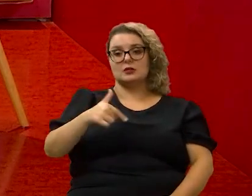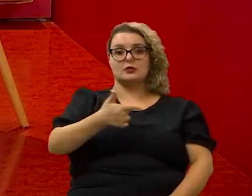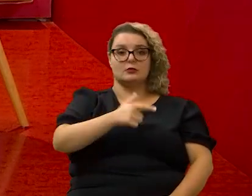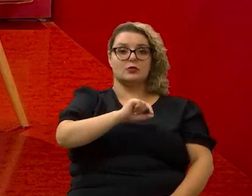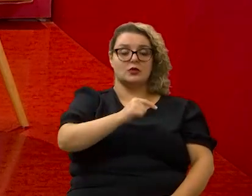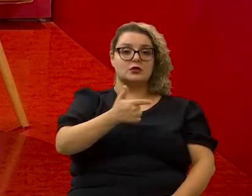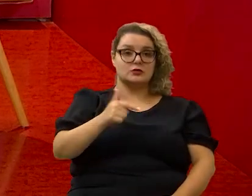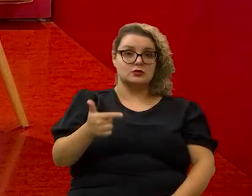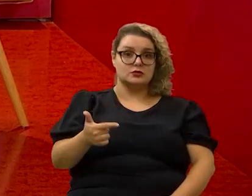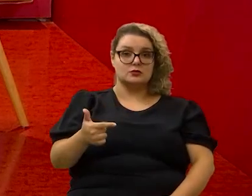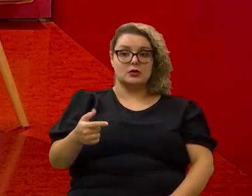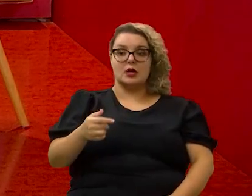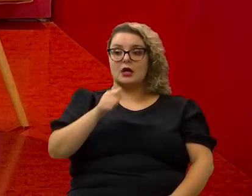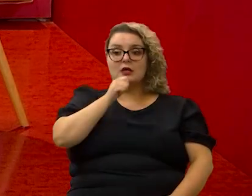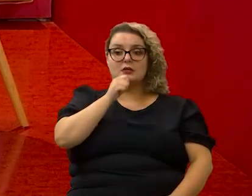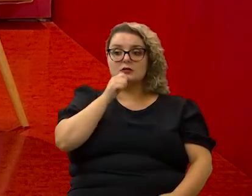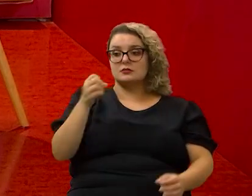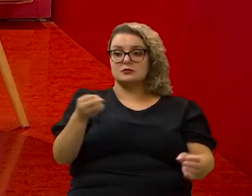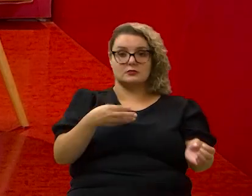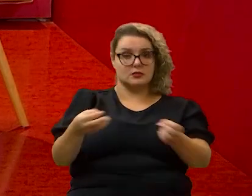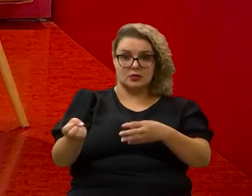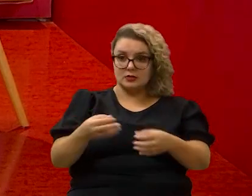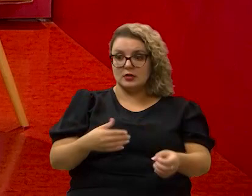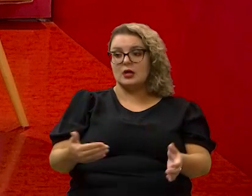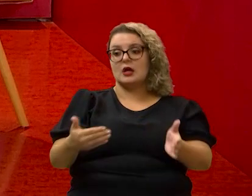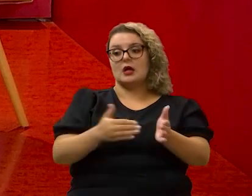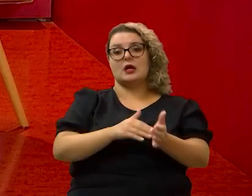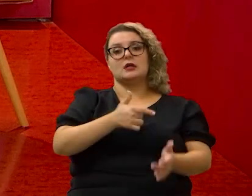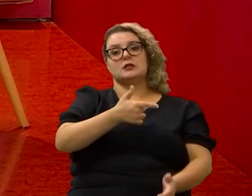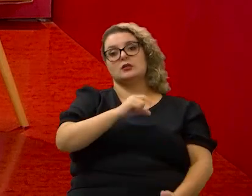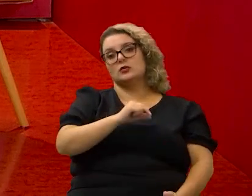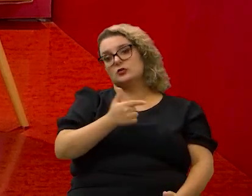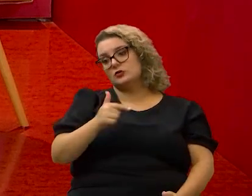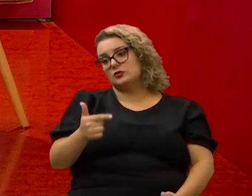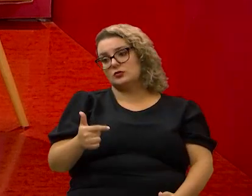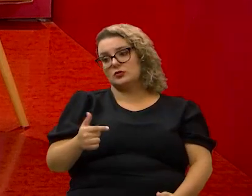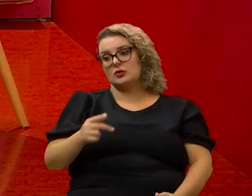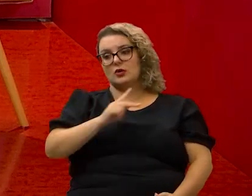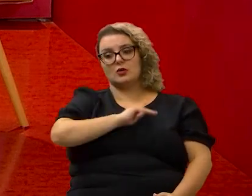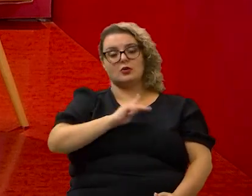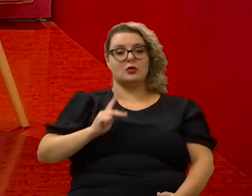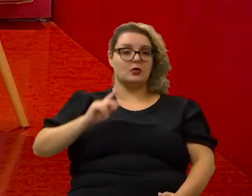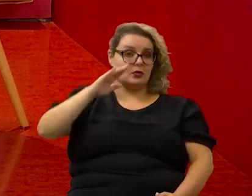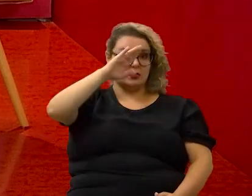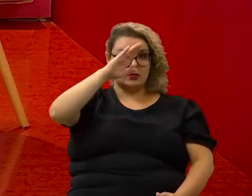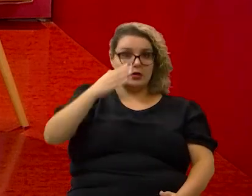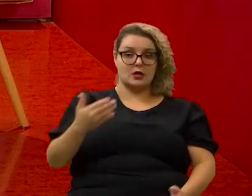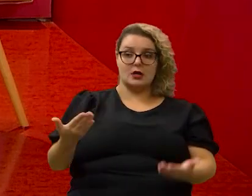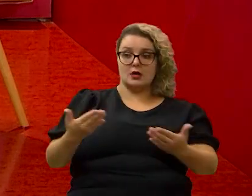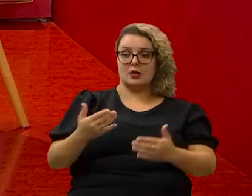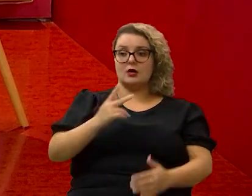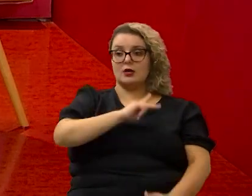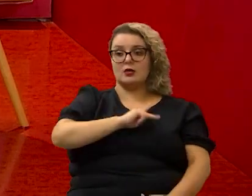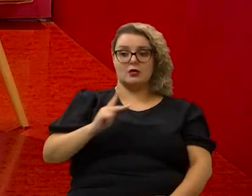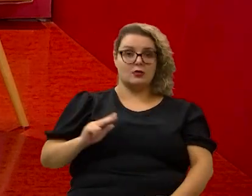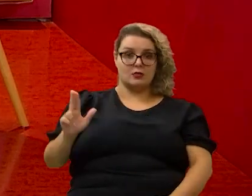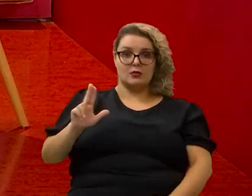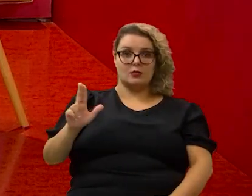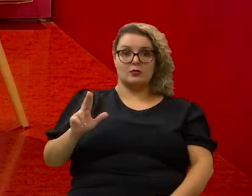de 2022. Porque até 2022 era o presidente Bolsonaro, agora o presidente